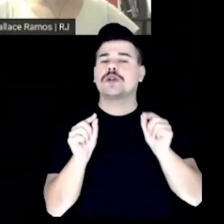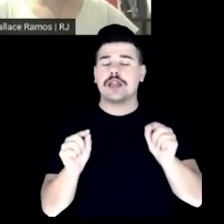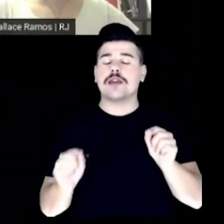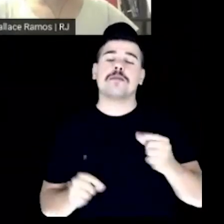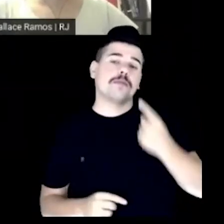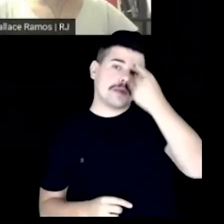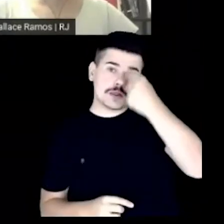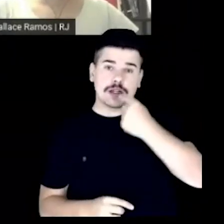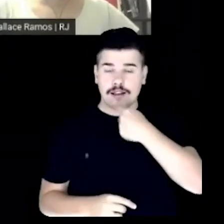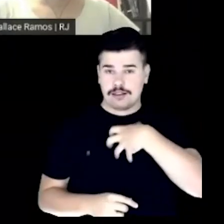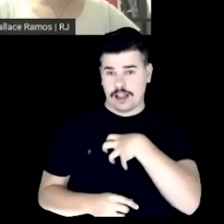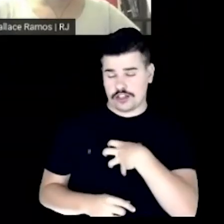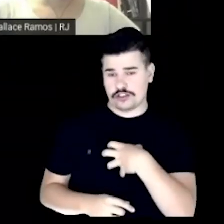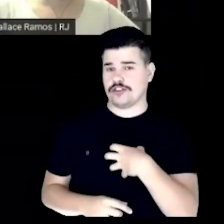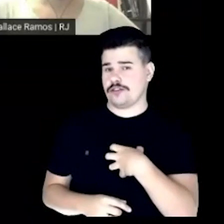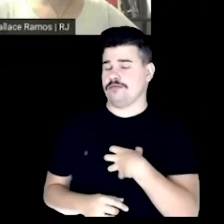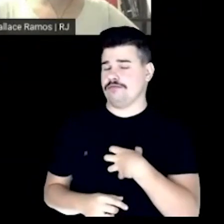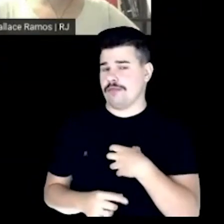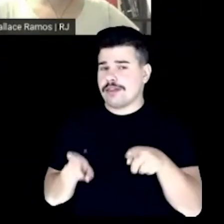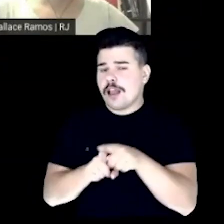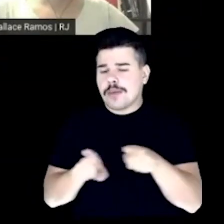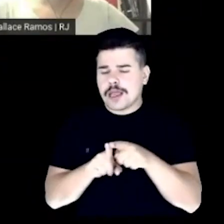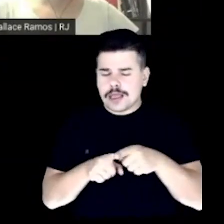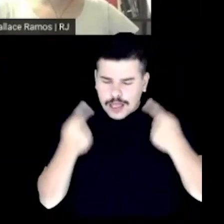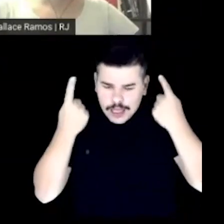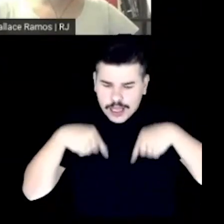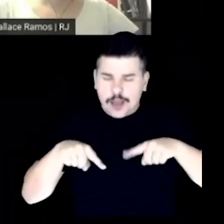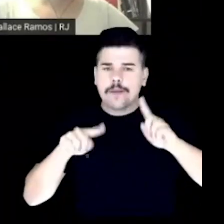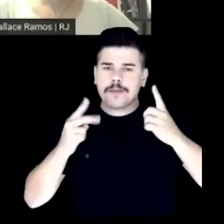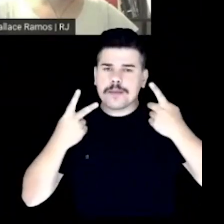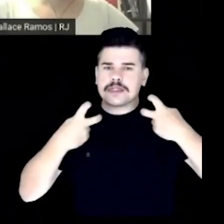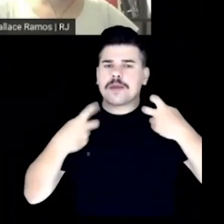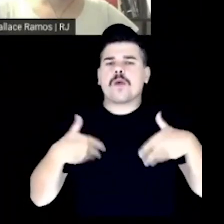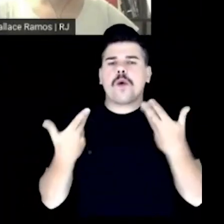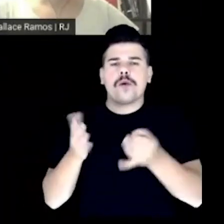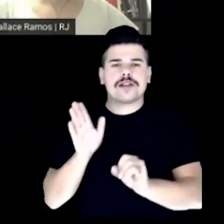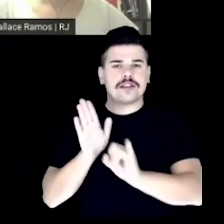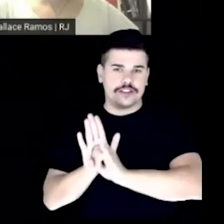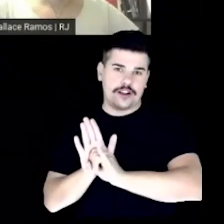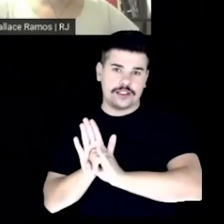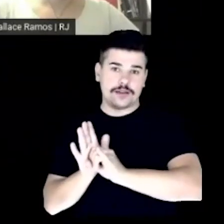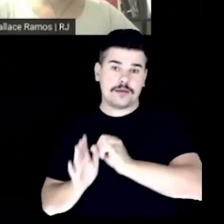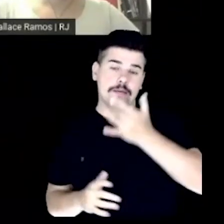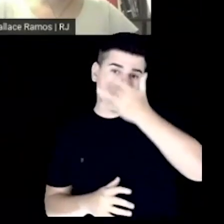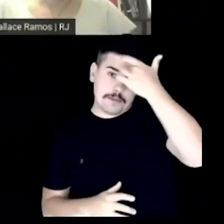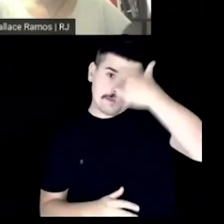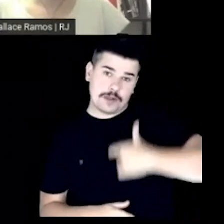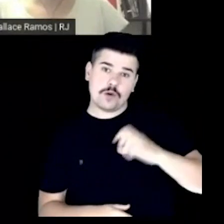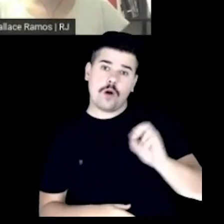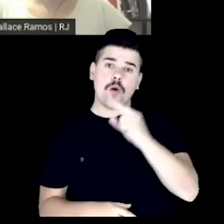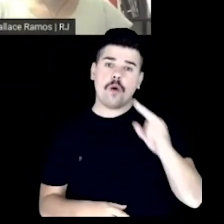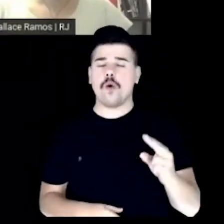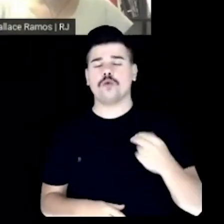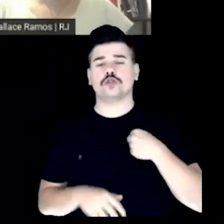como personalidade, formação de caráter, busca do seu lugar, da sua identidade, não só pessoal,